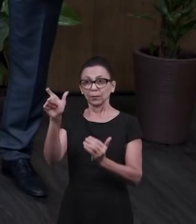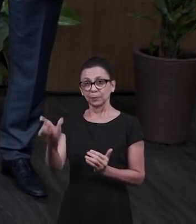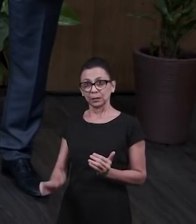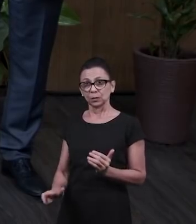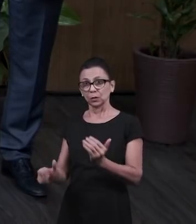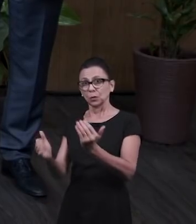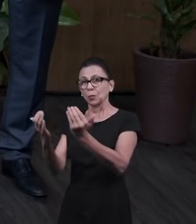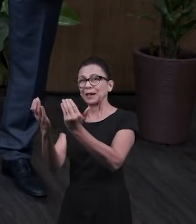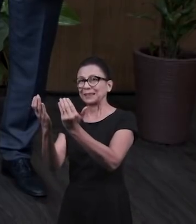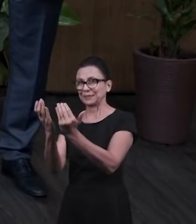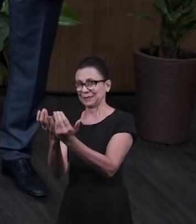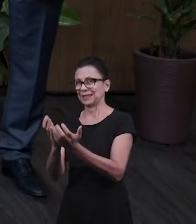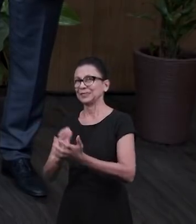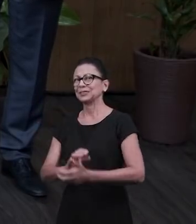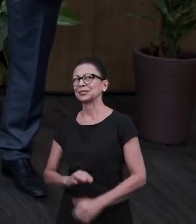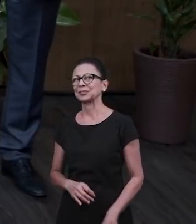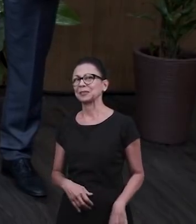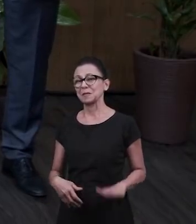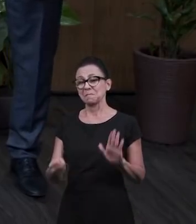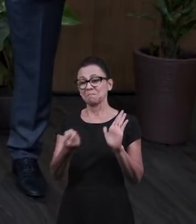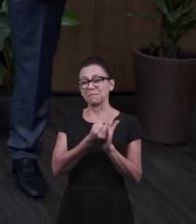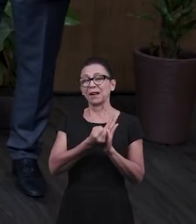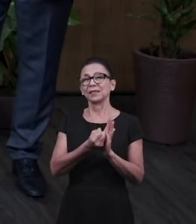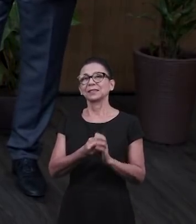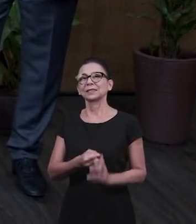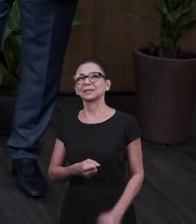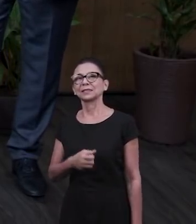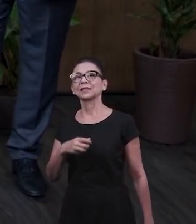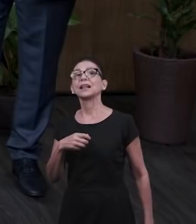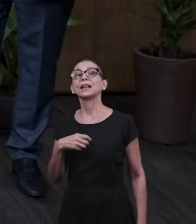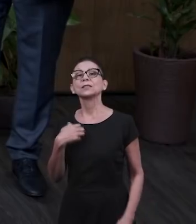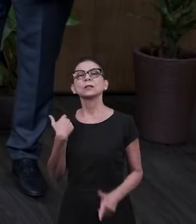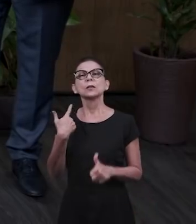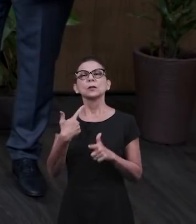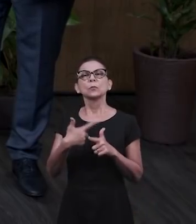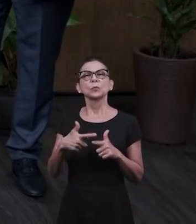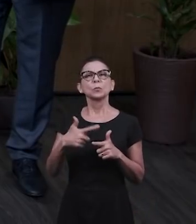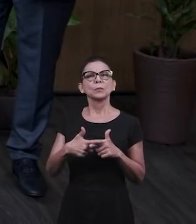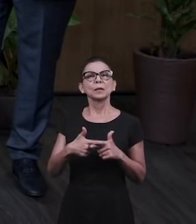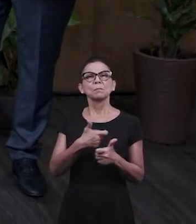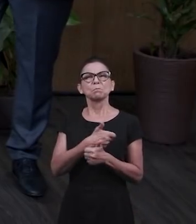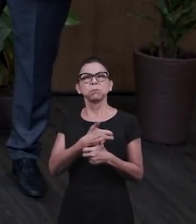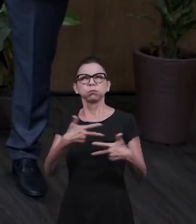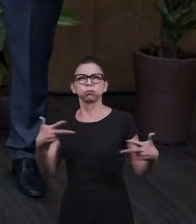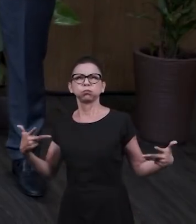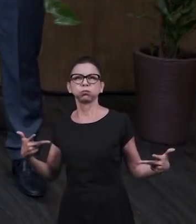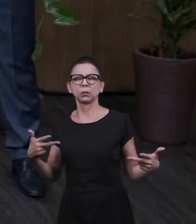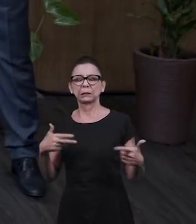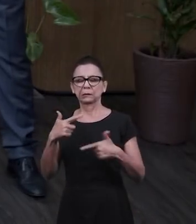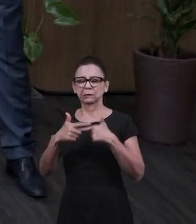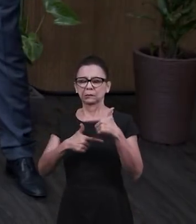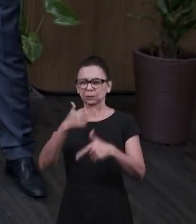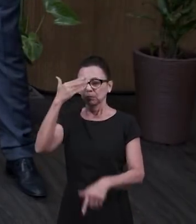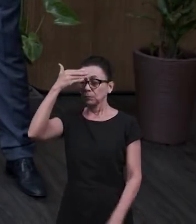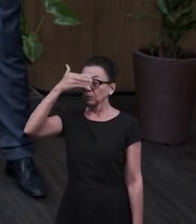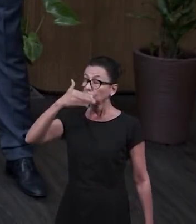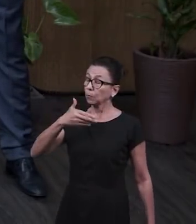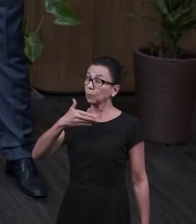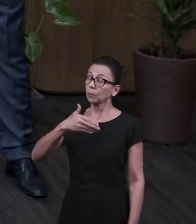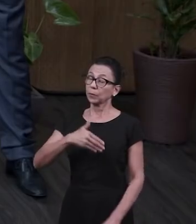marcada por aflições e problemas os mais diversos. Agora, aquele que